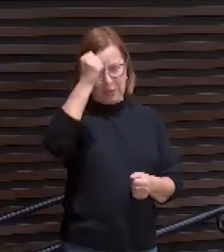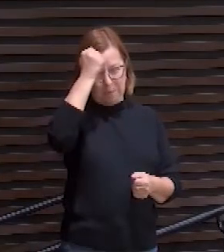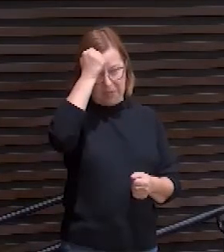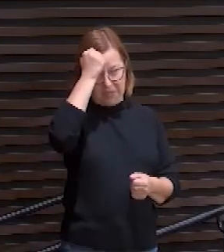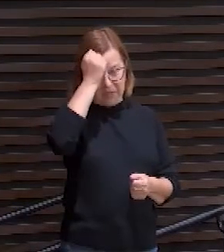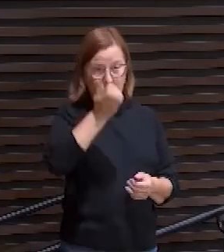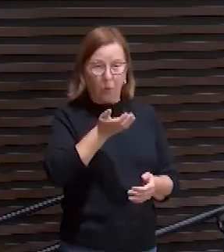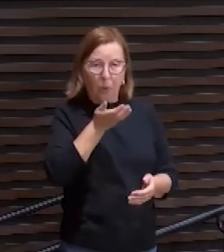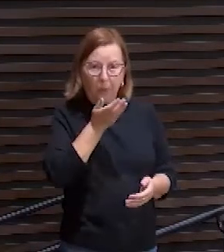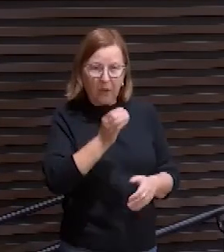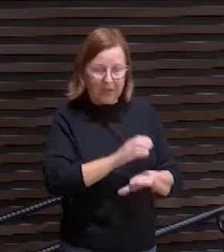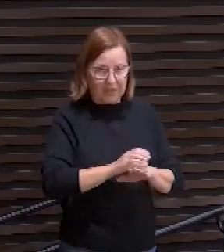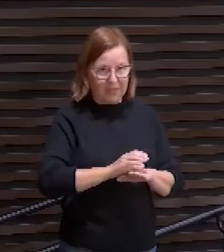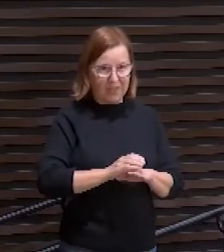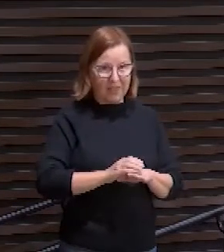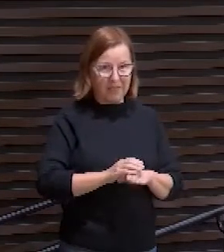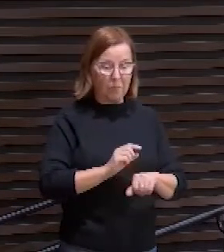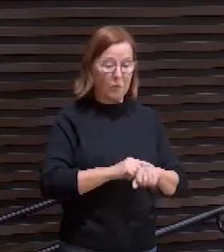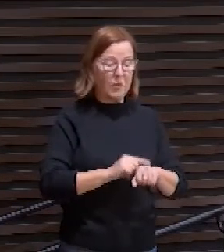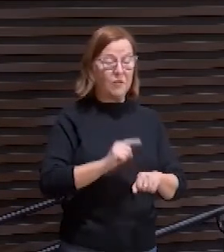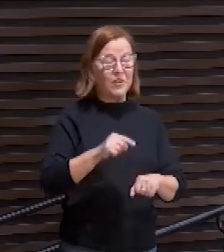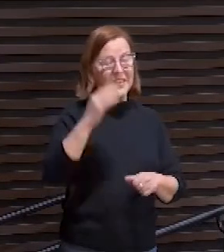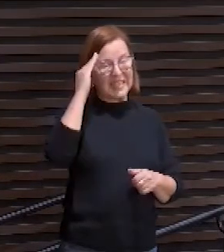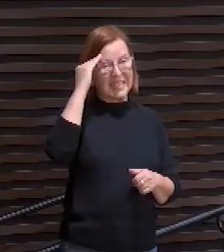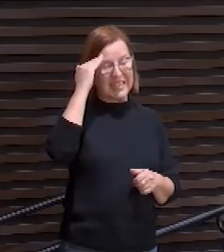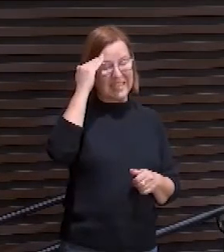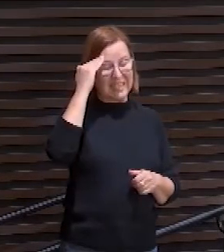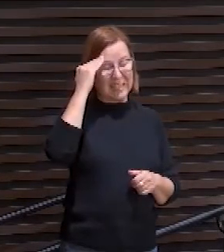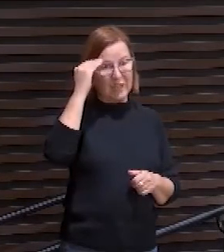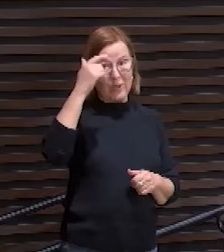é o caráter de Deus e qual é o seu caráter.